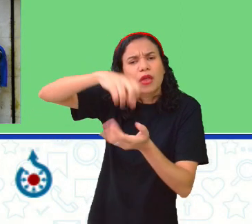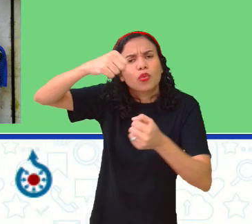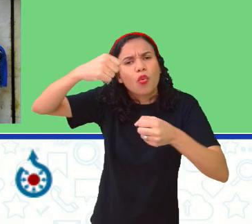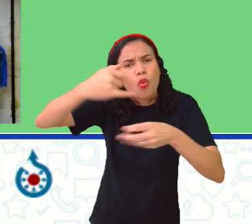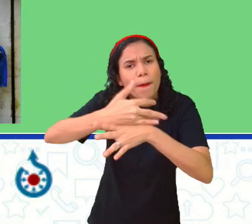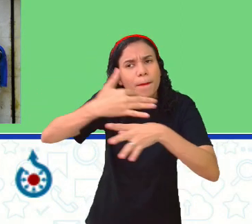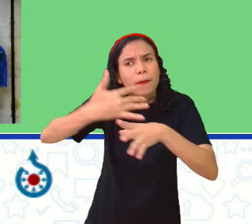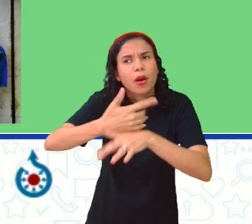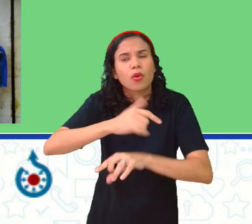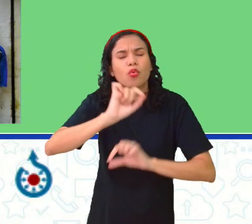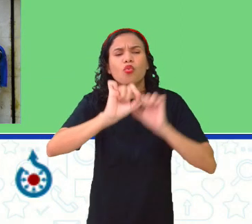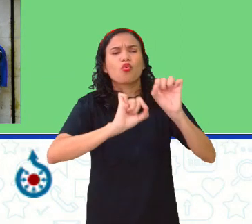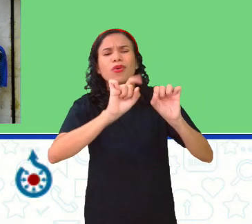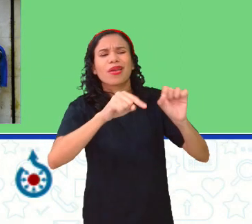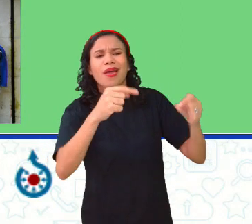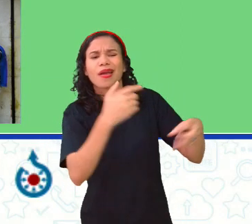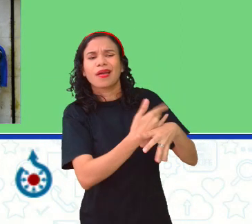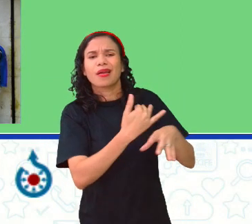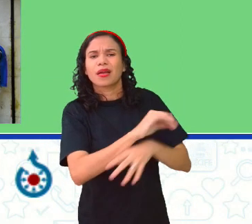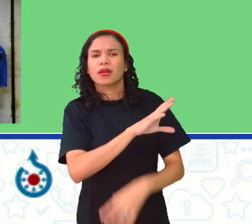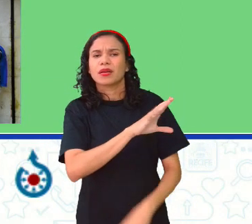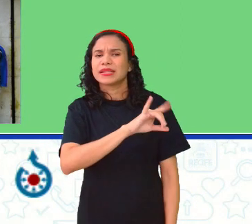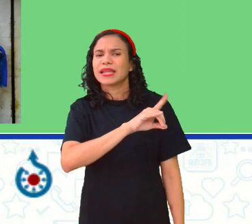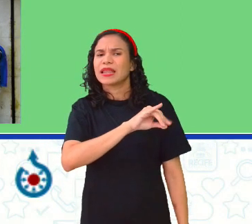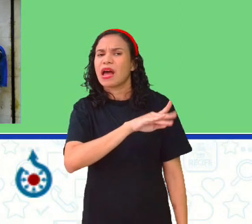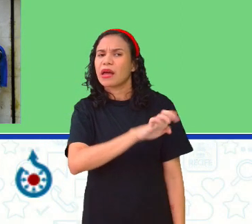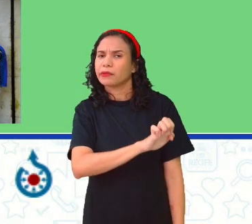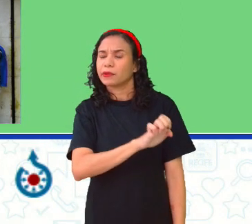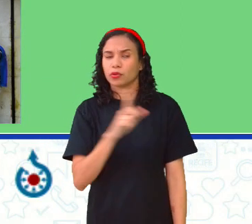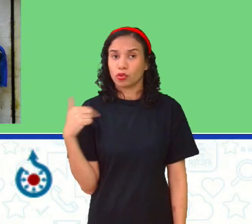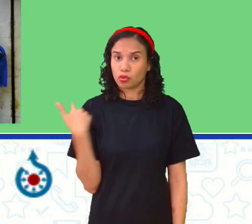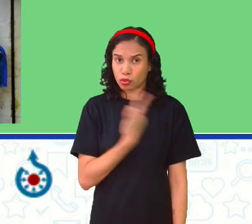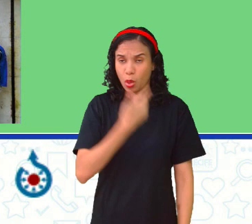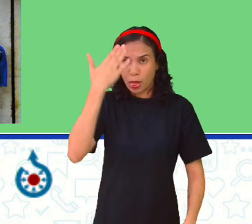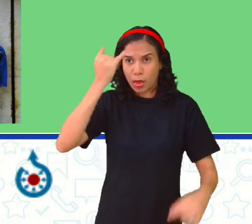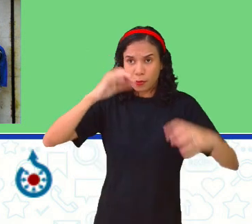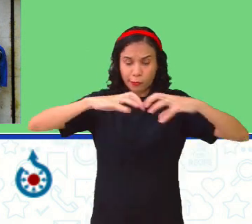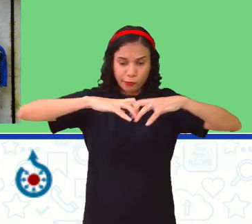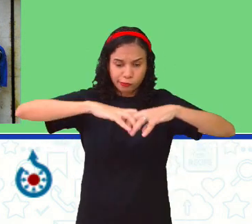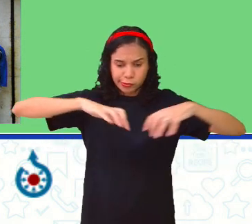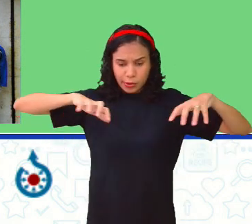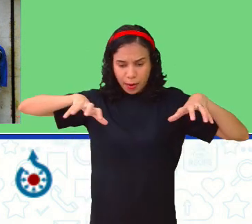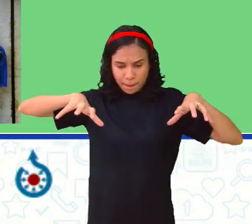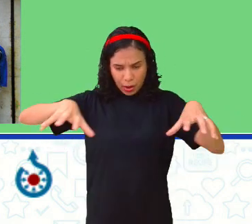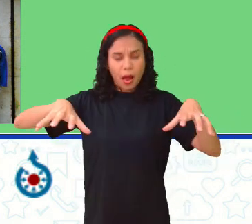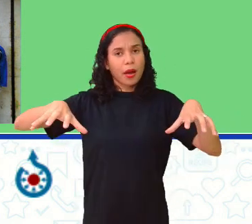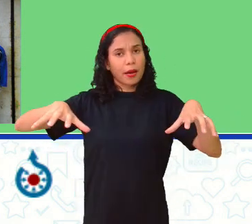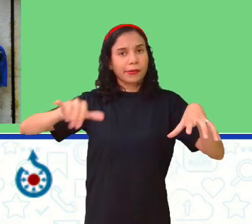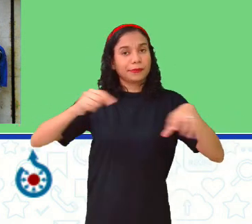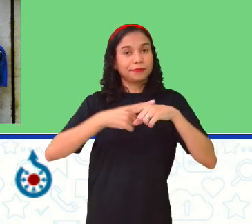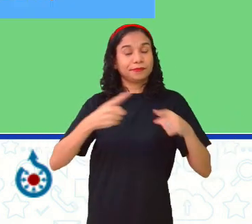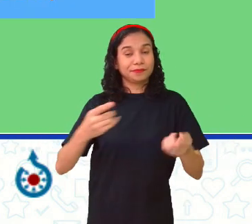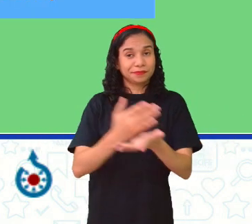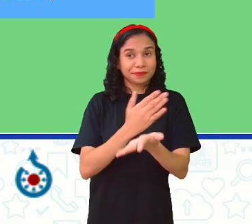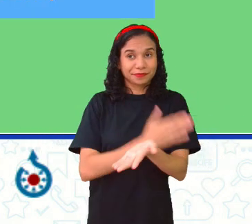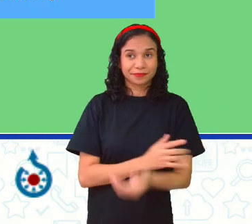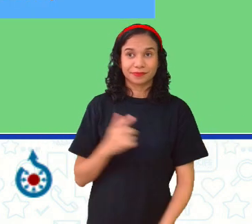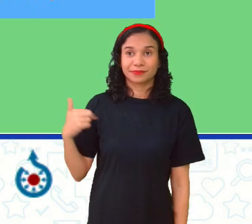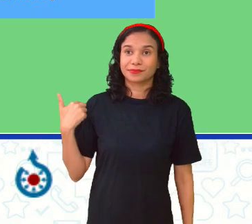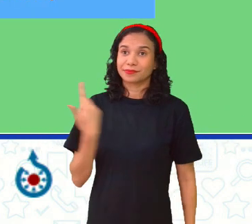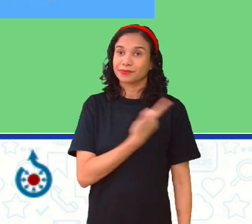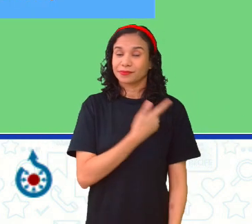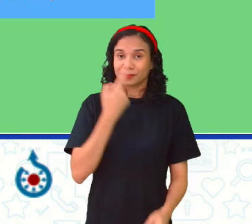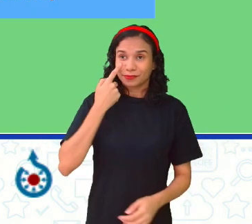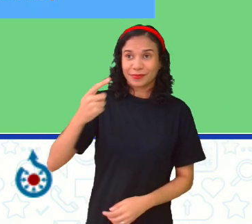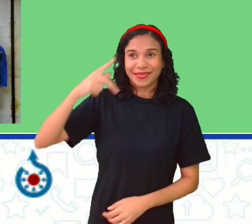e o que é uma cidade. Será que nós sabemos distinguir o que é isso? Mas antes disso, eu vou trazer